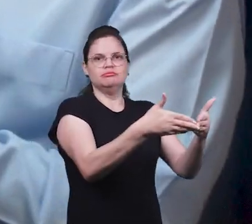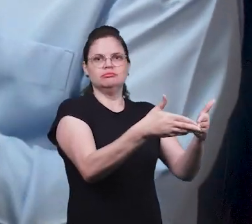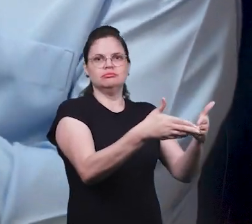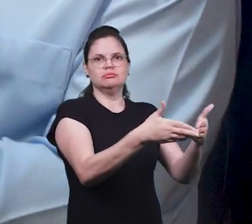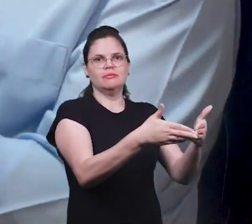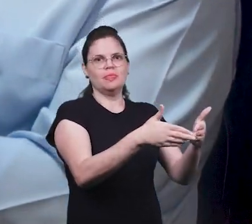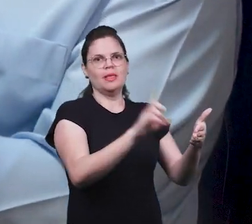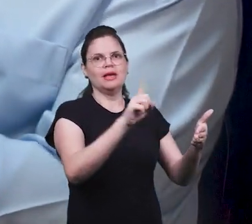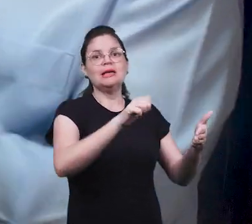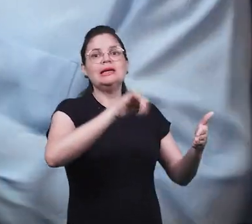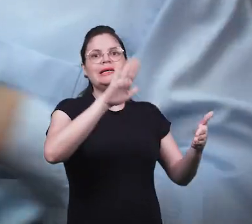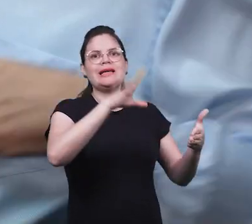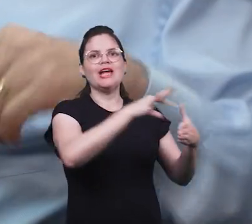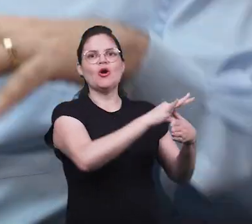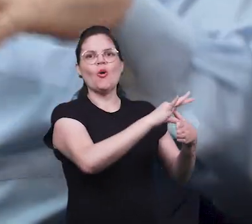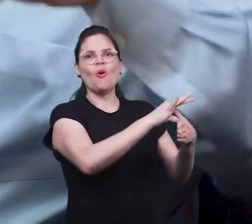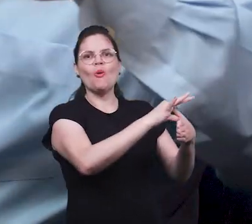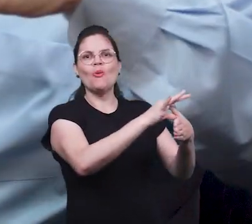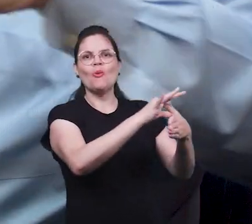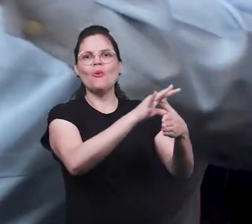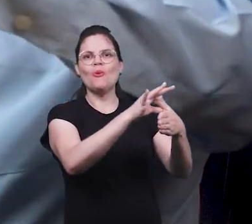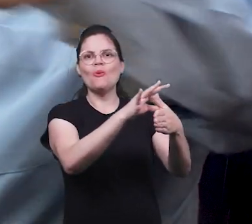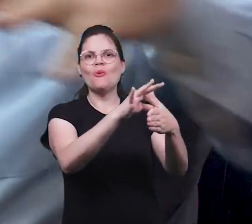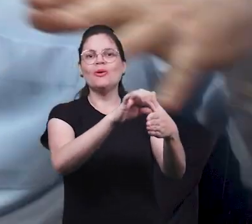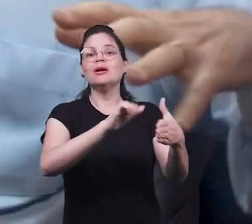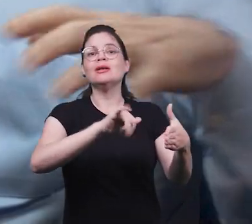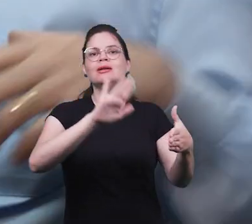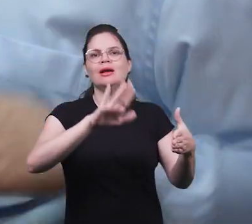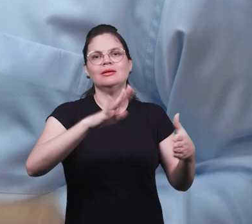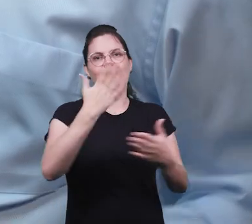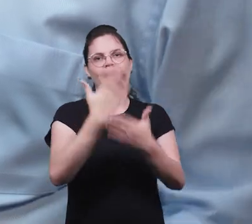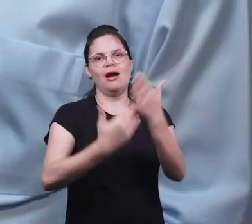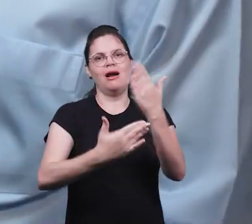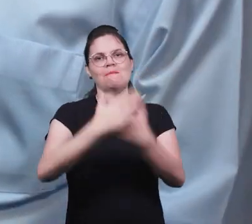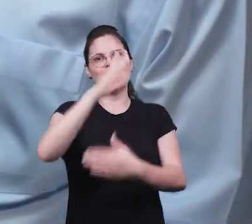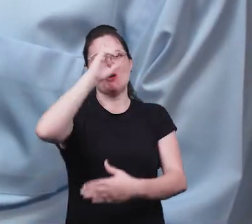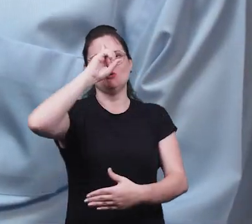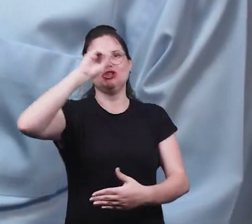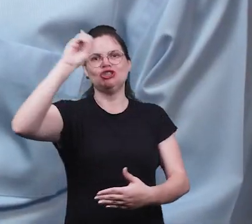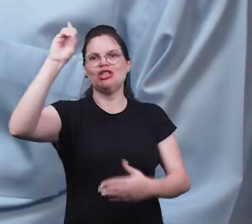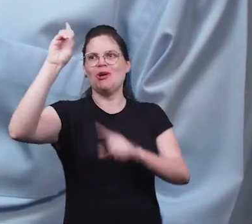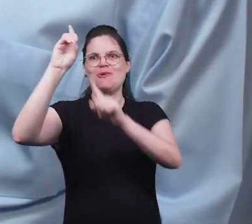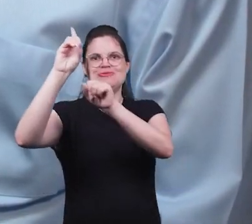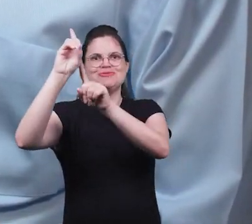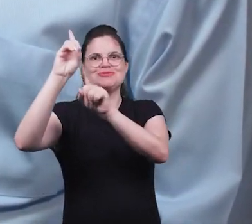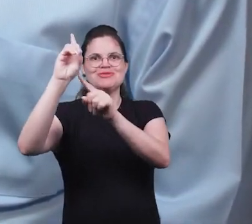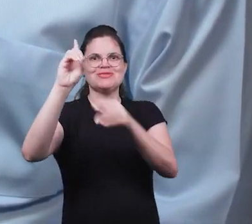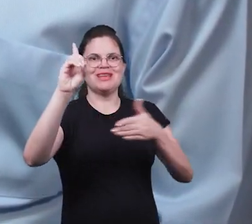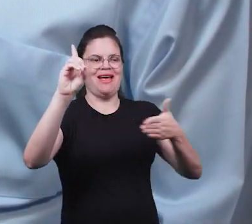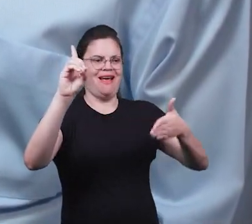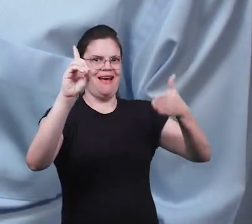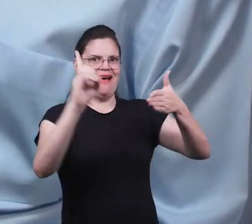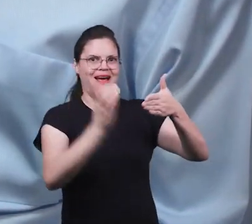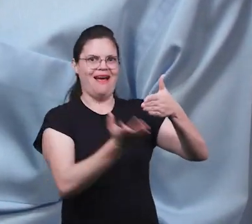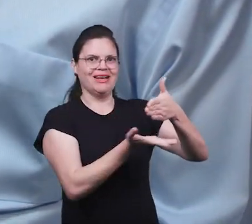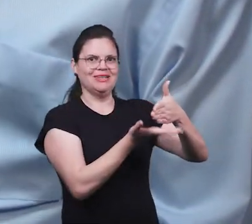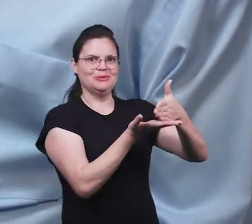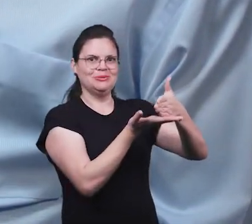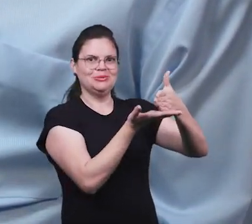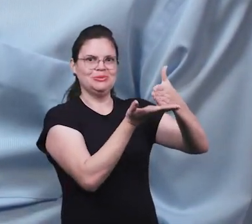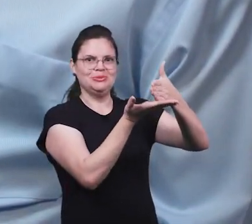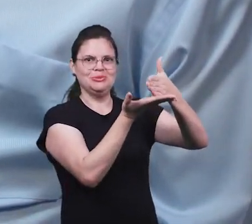era a mão do Senhor conduzindo a arca sobre aquela água que cobriu a terra. E a